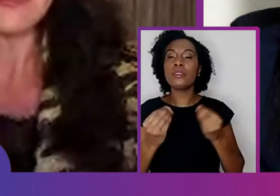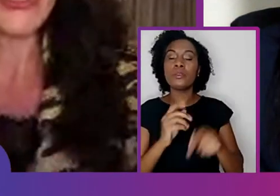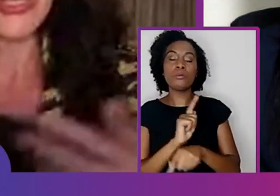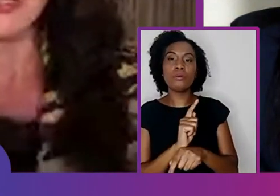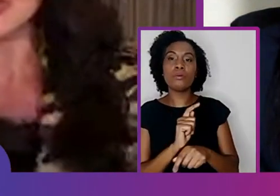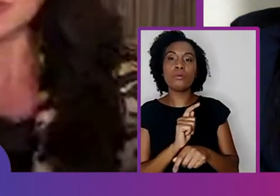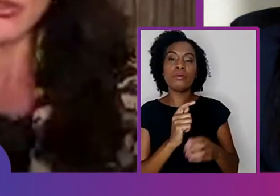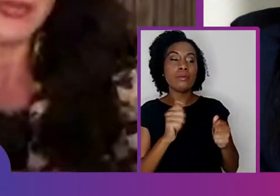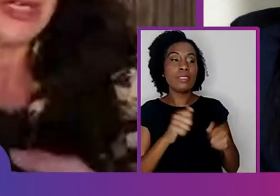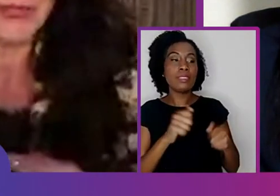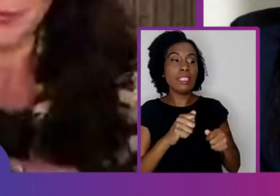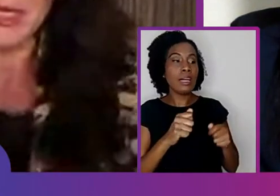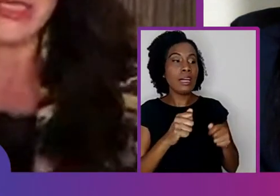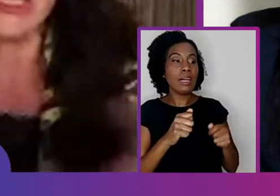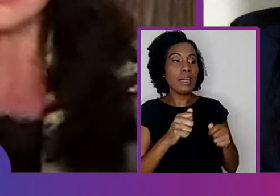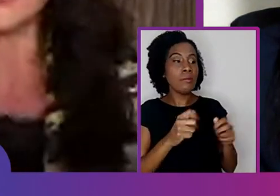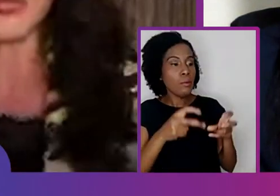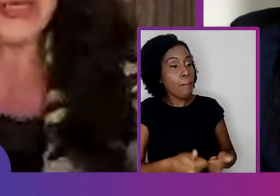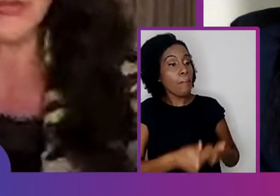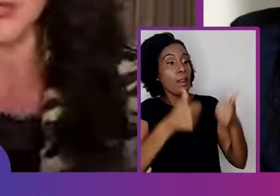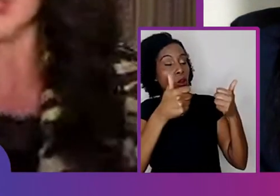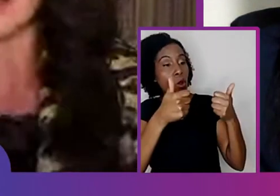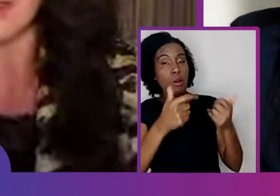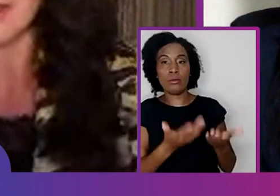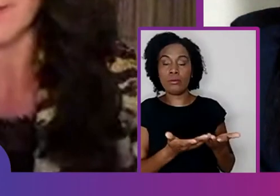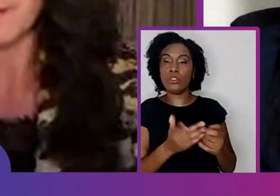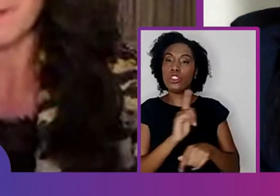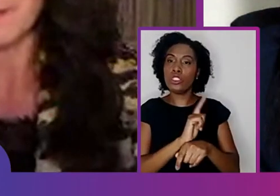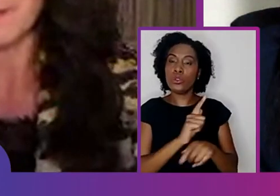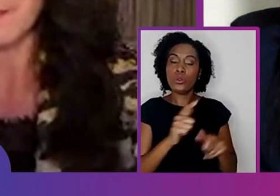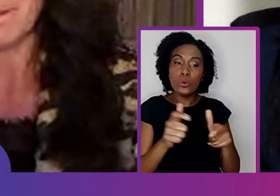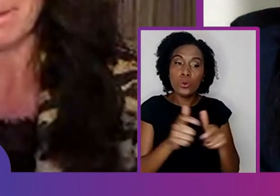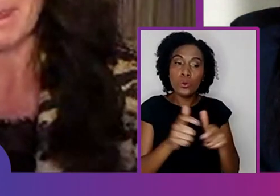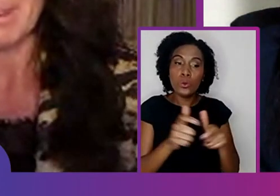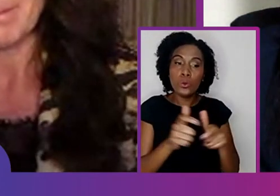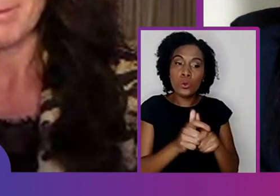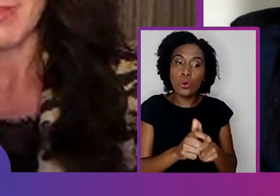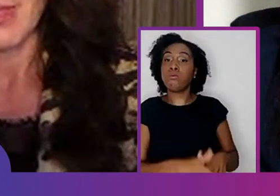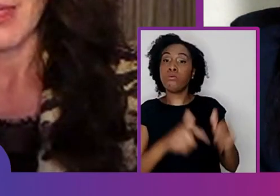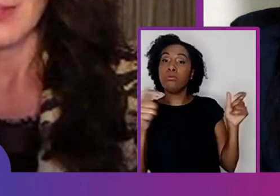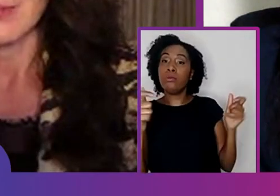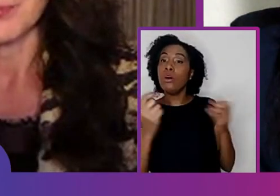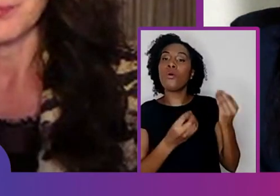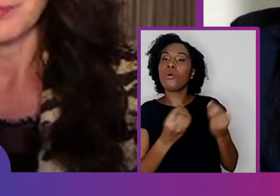colaborador, seja ele gestor de uma equipe pequenininha ou de uma equipe gigantesca?